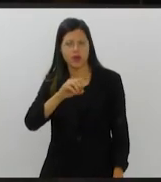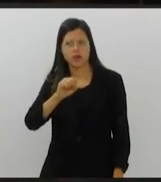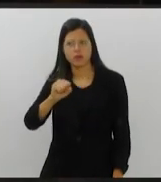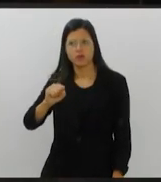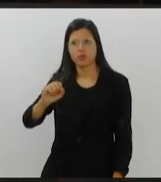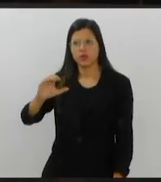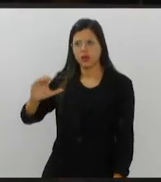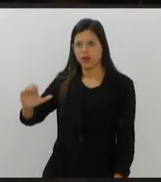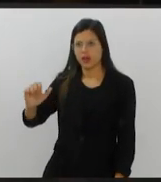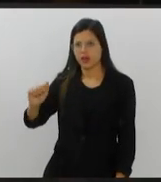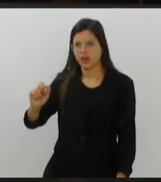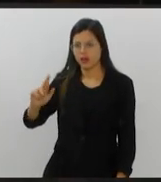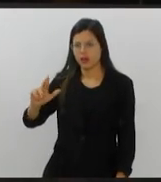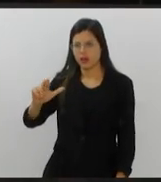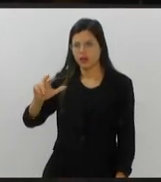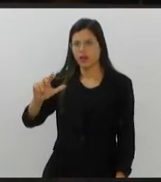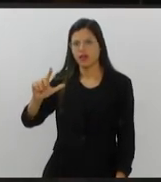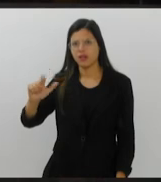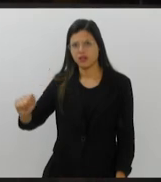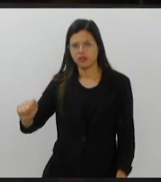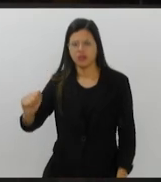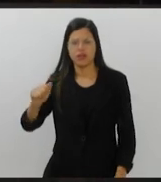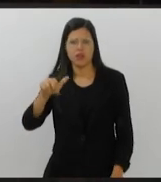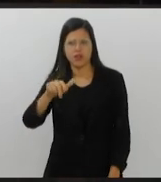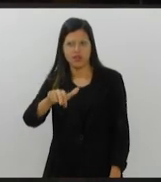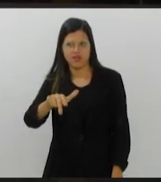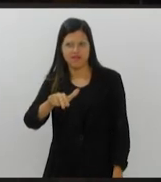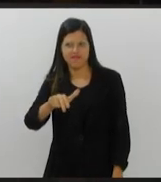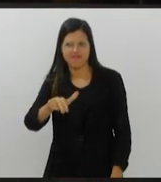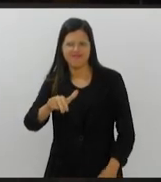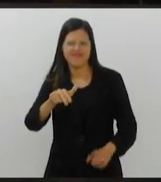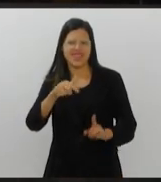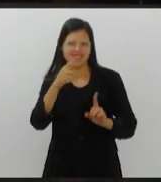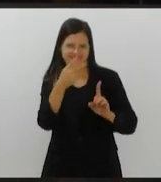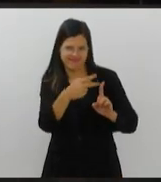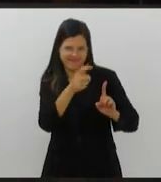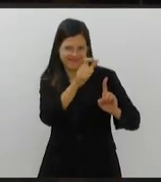irmã do senhor Carlos Alberto. O Roberto trouxe a família toda.